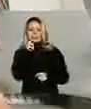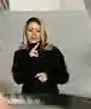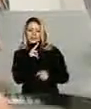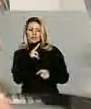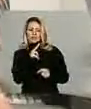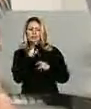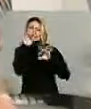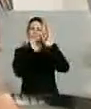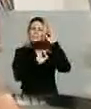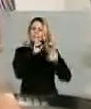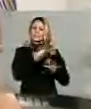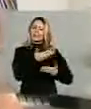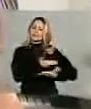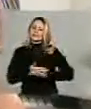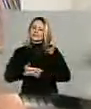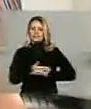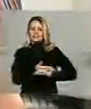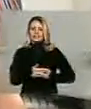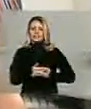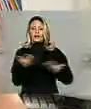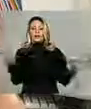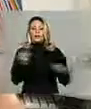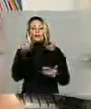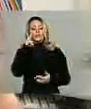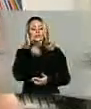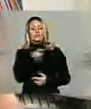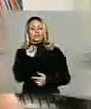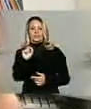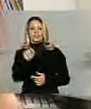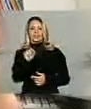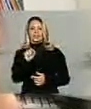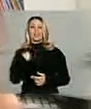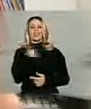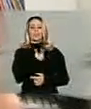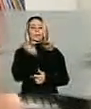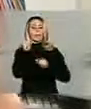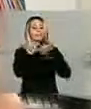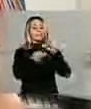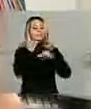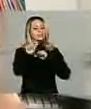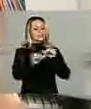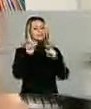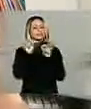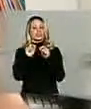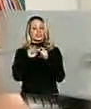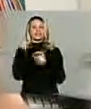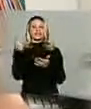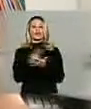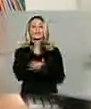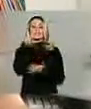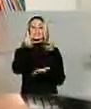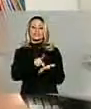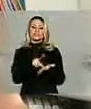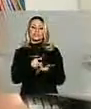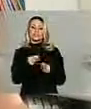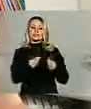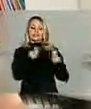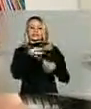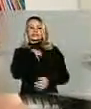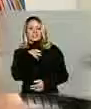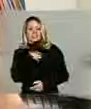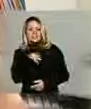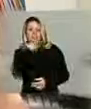recém-nascido. Perspectiva agora é intensificar essa ação e sensibilizar